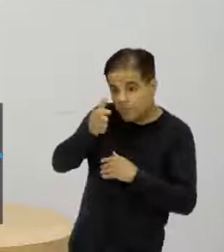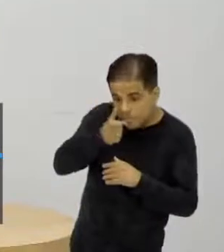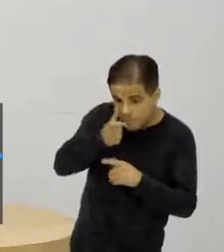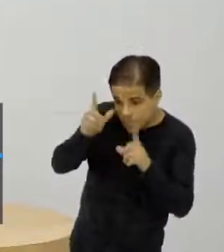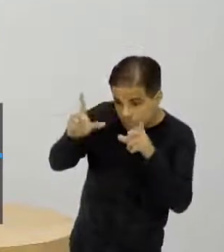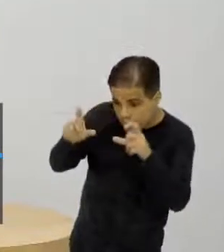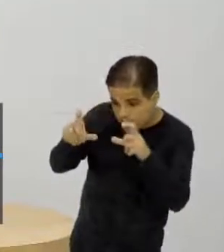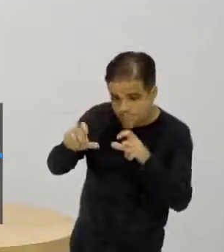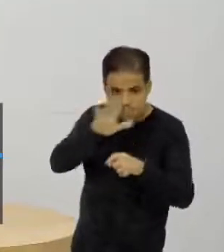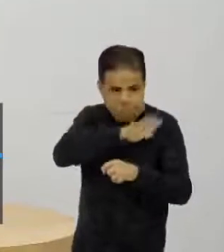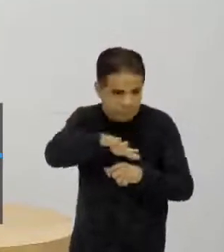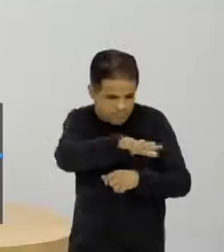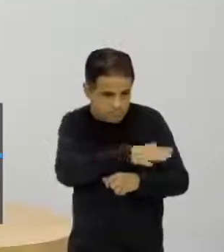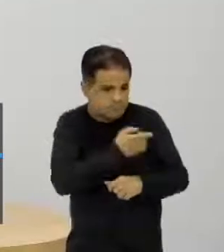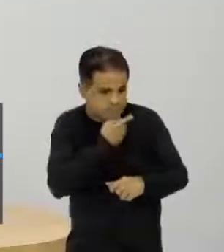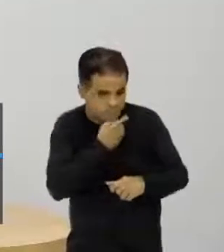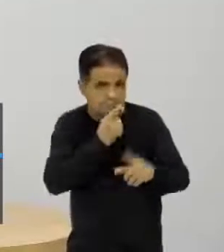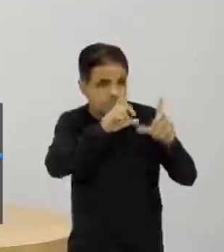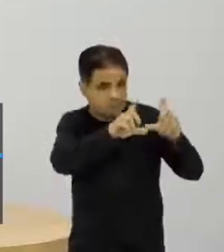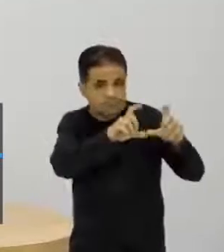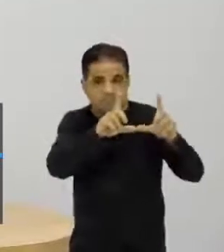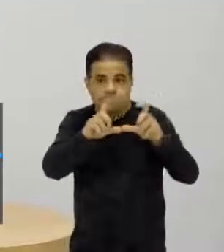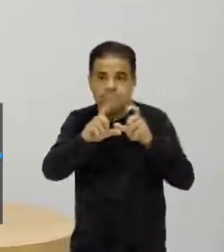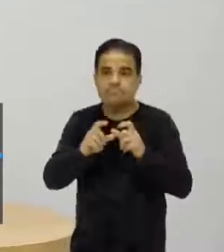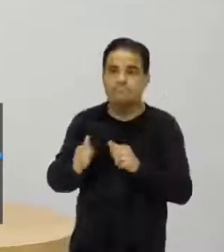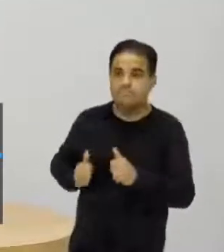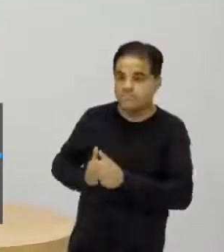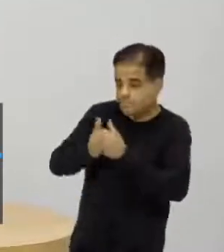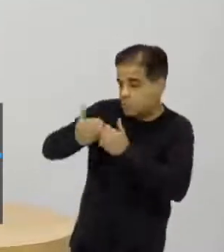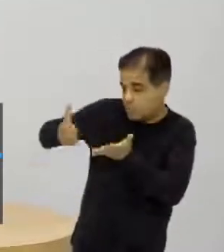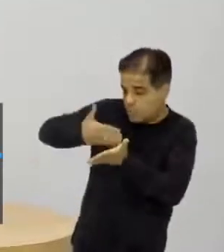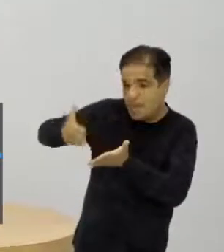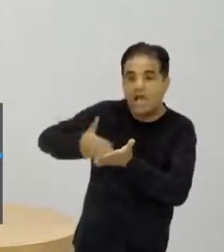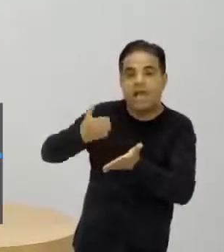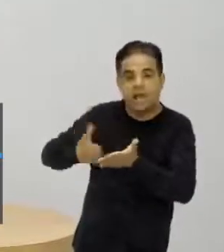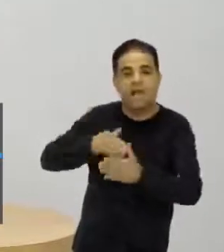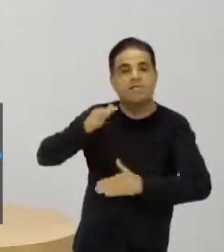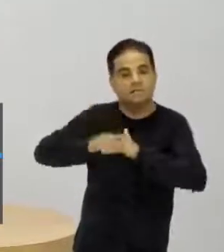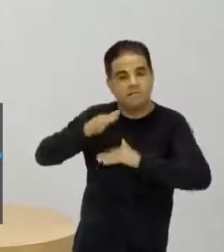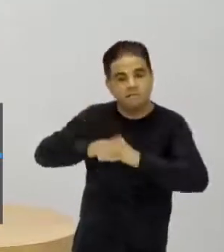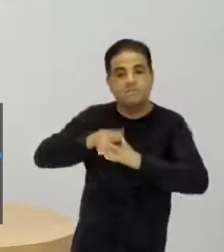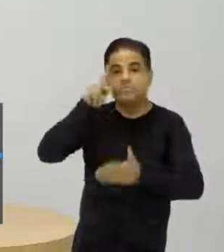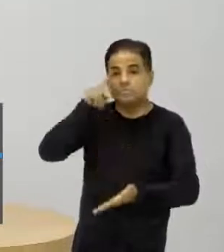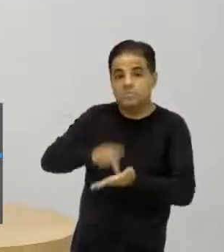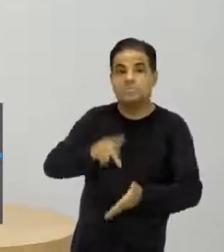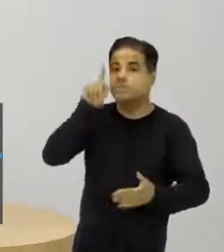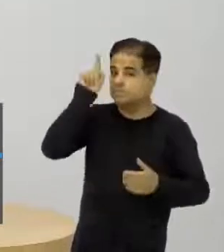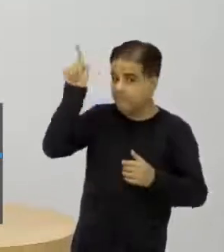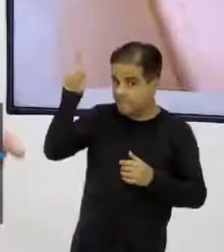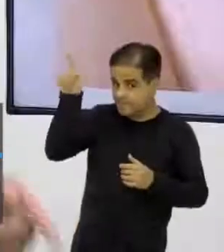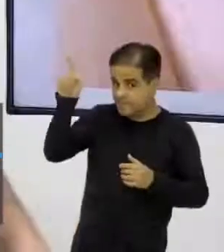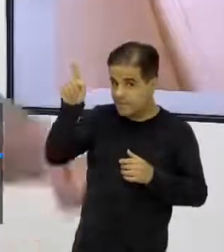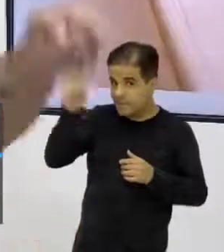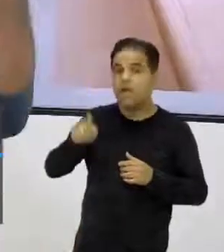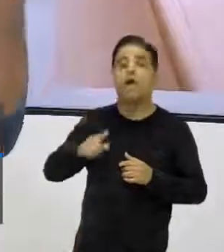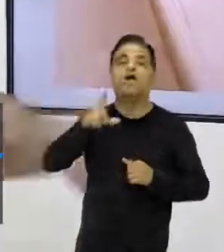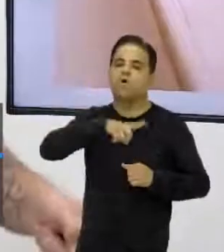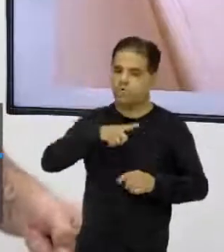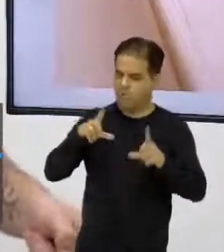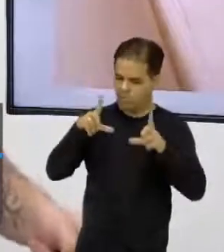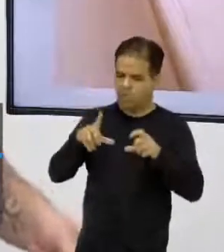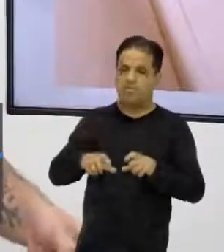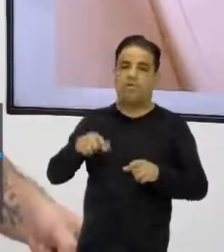lado do Darwin. Você tá Tirei chique, foto hein? do lado do livro. Tá bom, então, bacana. o original tá lá. Tem a foto com o original. Eu tenho a